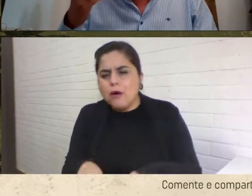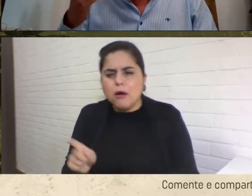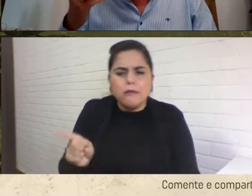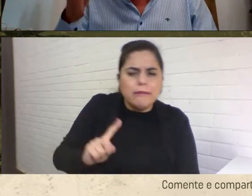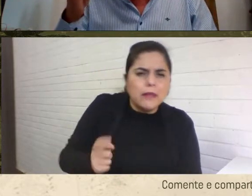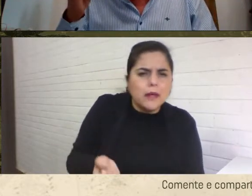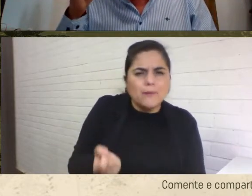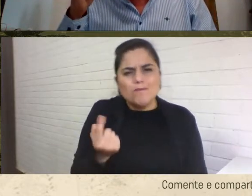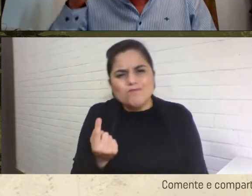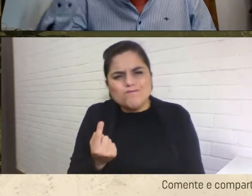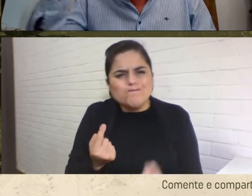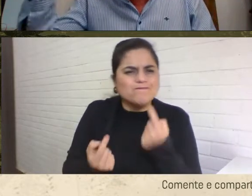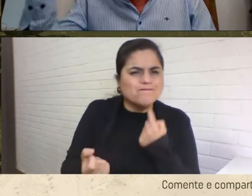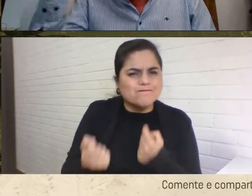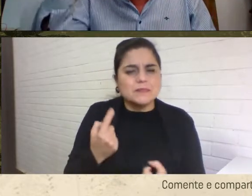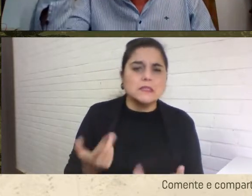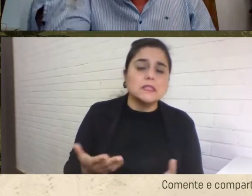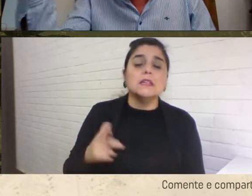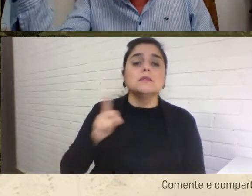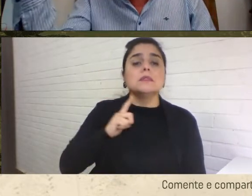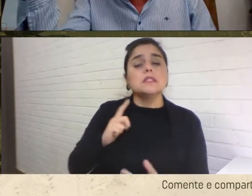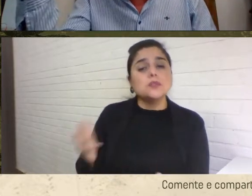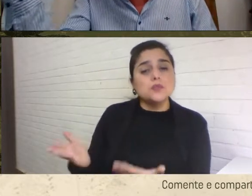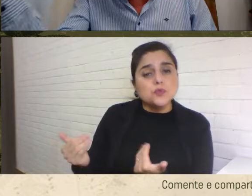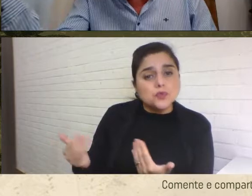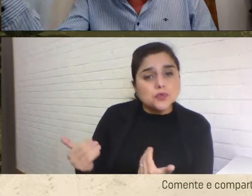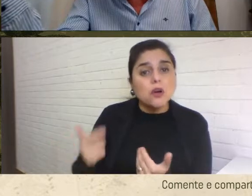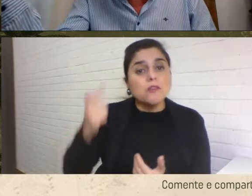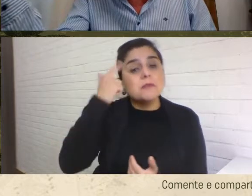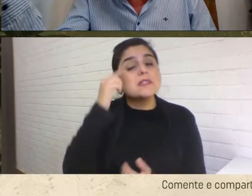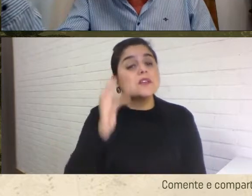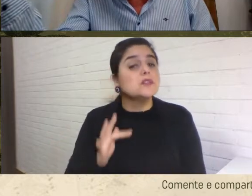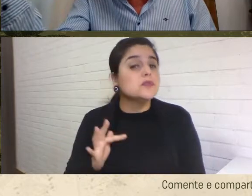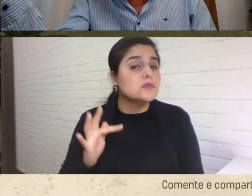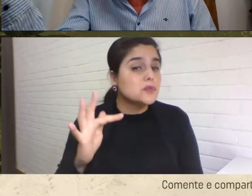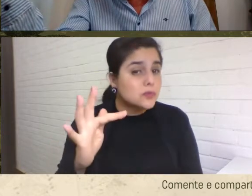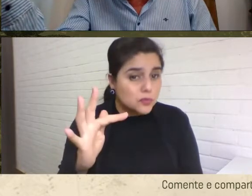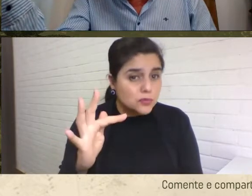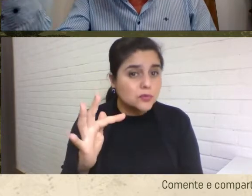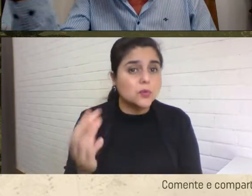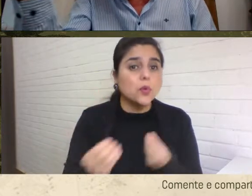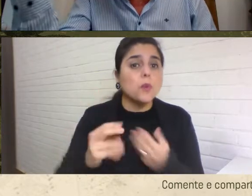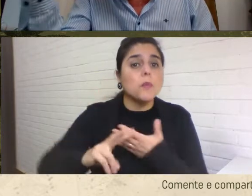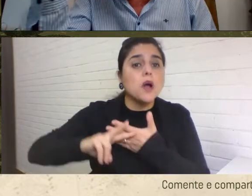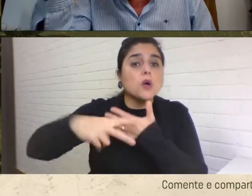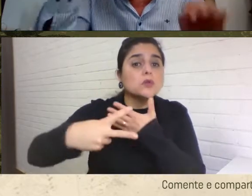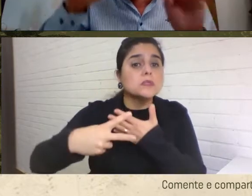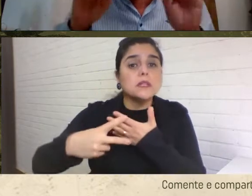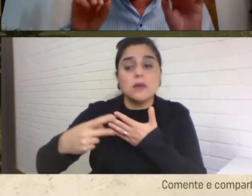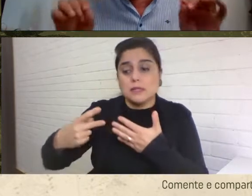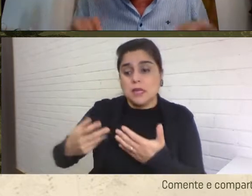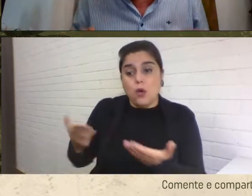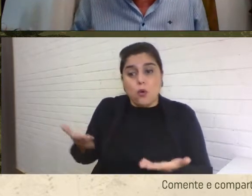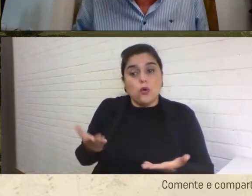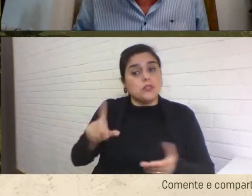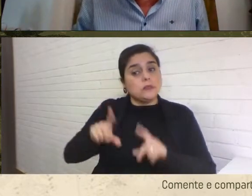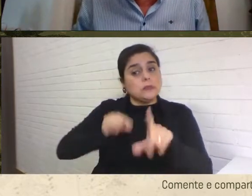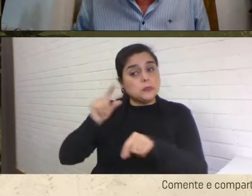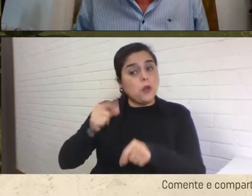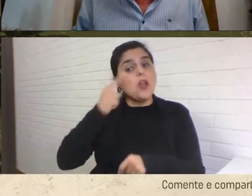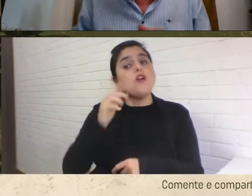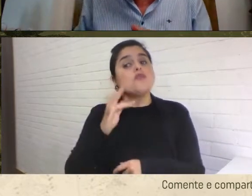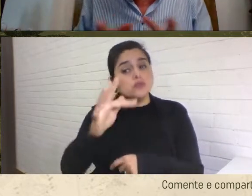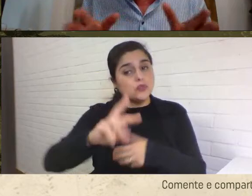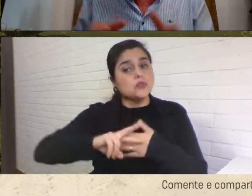mas temos os jovens a projetar no futuro as consequências das suas escolhas. Isto é um exemplo muito